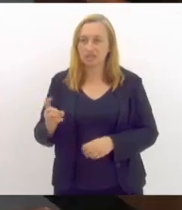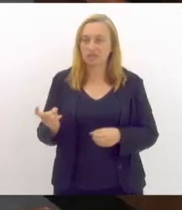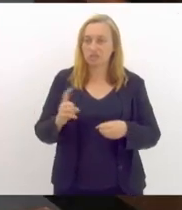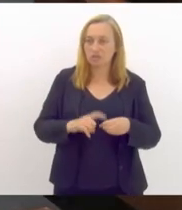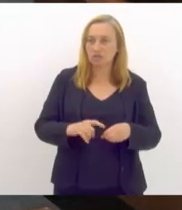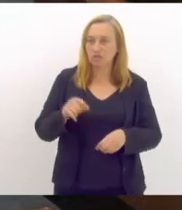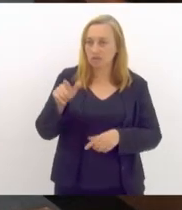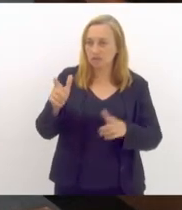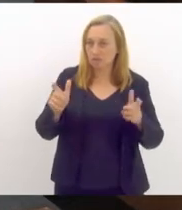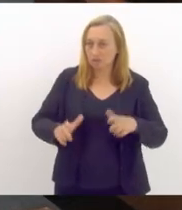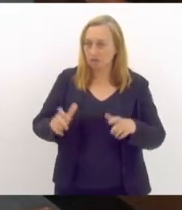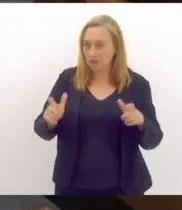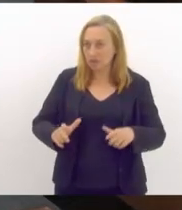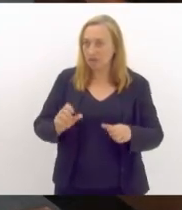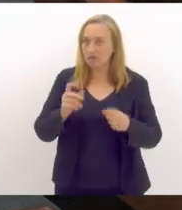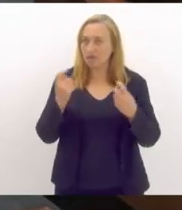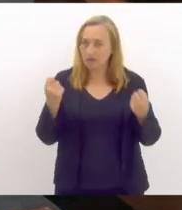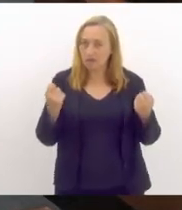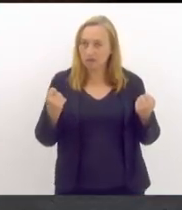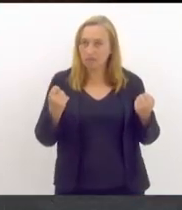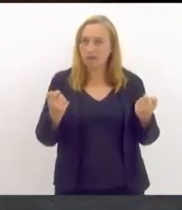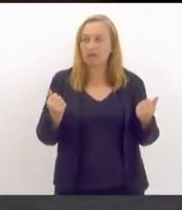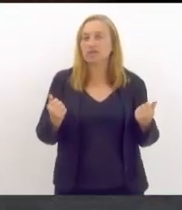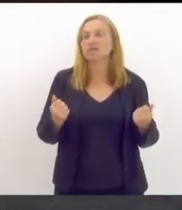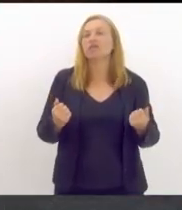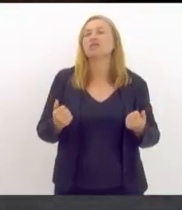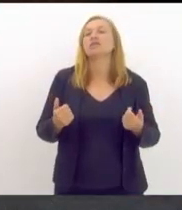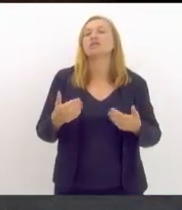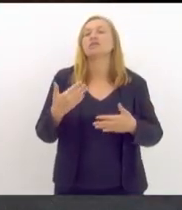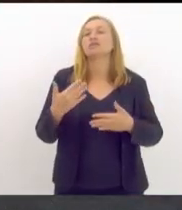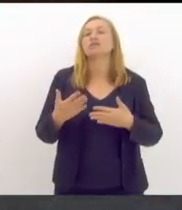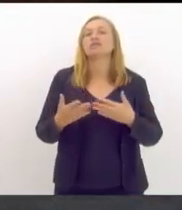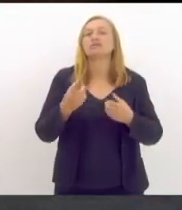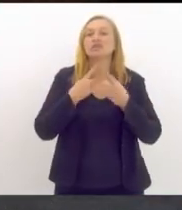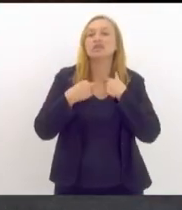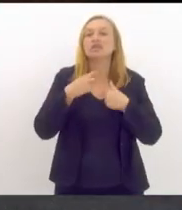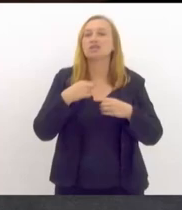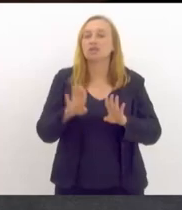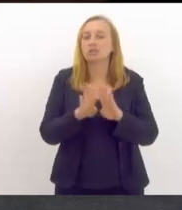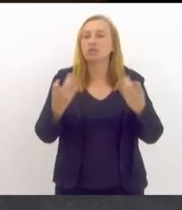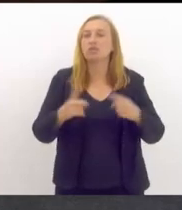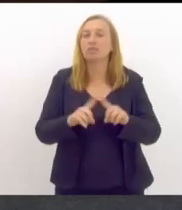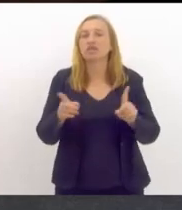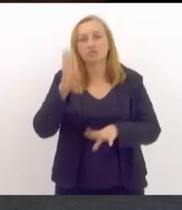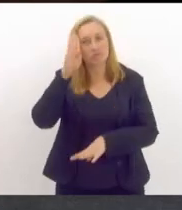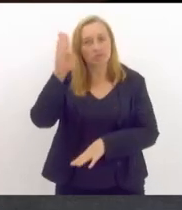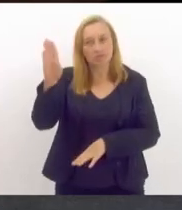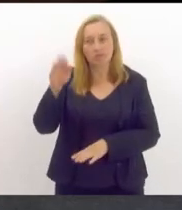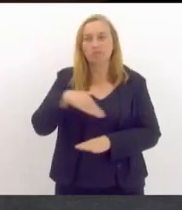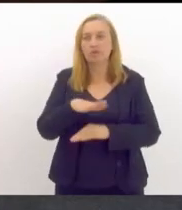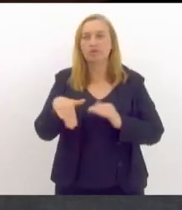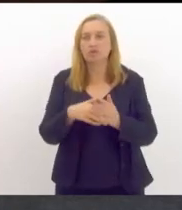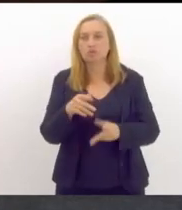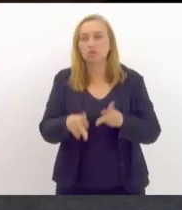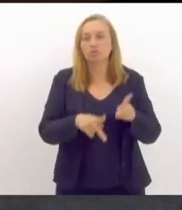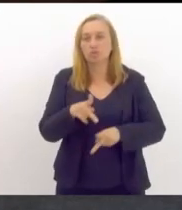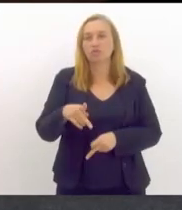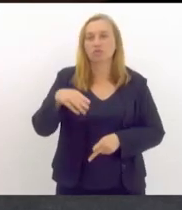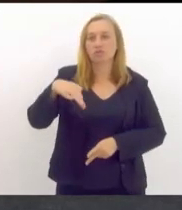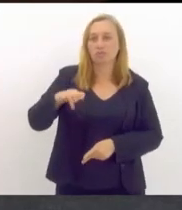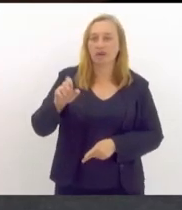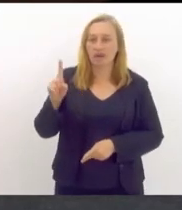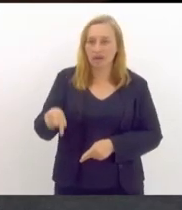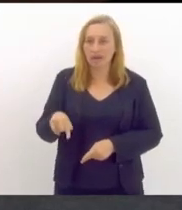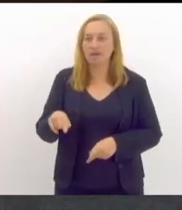formada que espera com Muita ansiedade a reabertura desse espaço mas principalmente para toda a população de Macaé